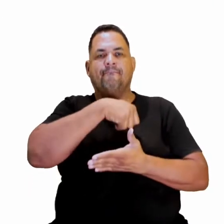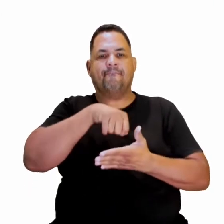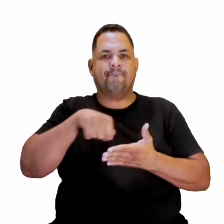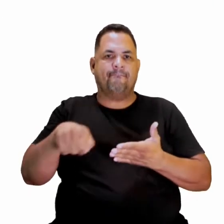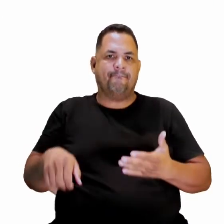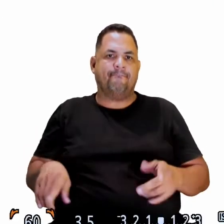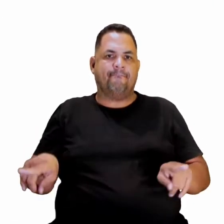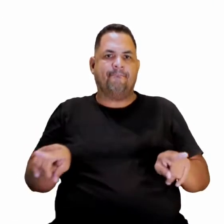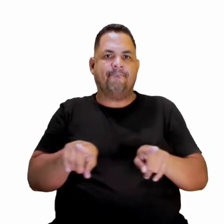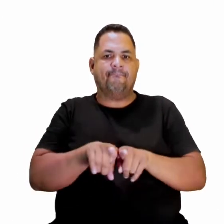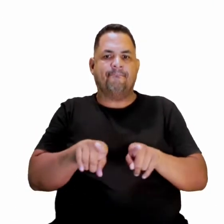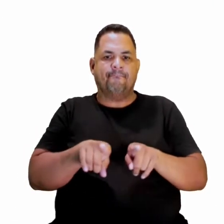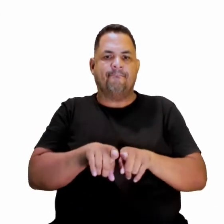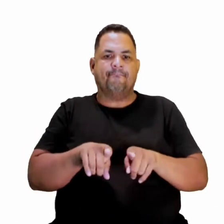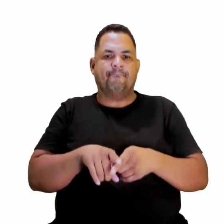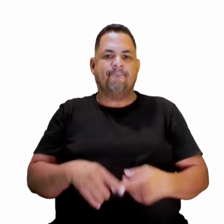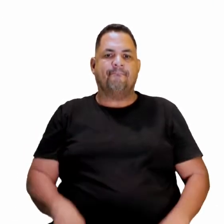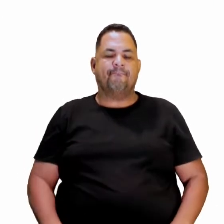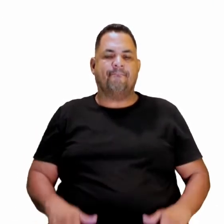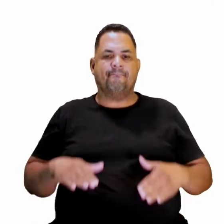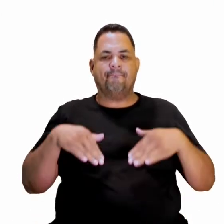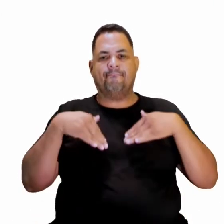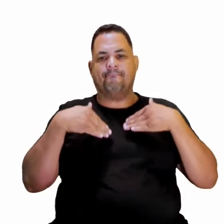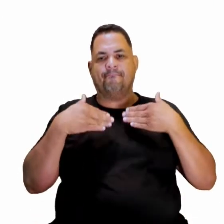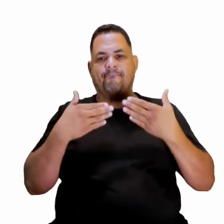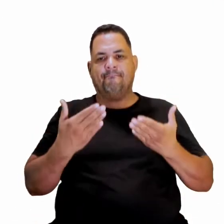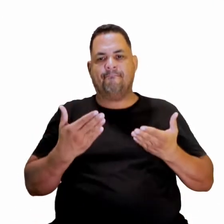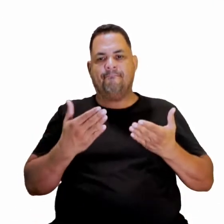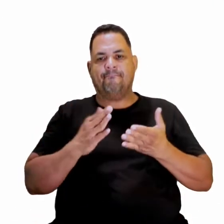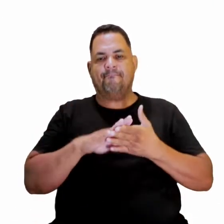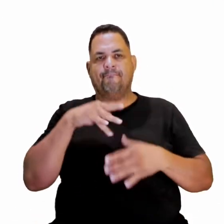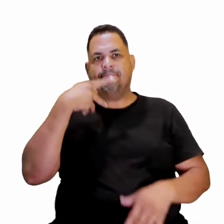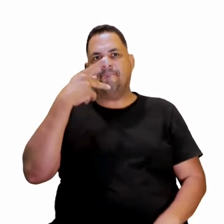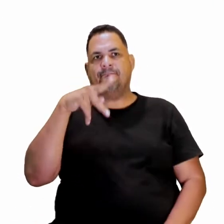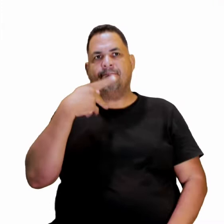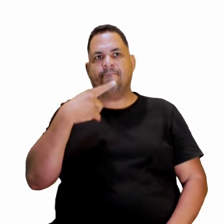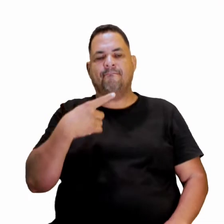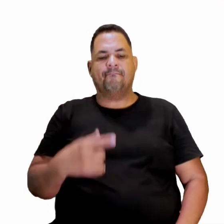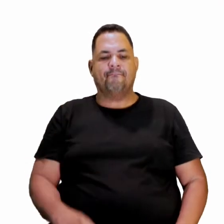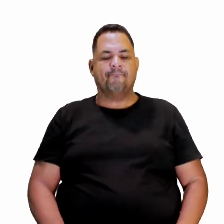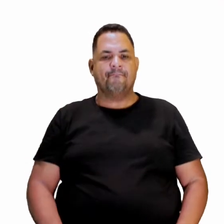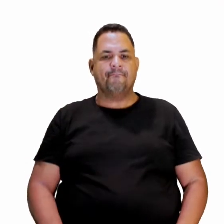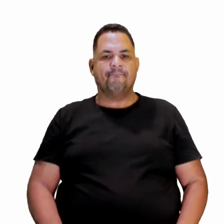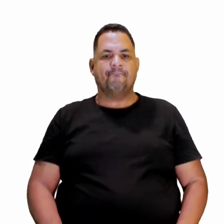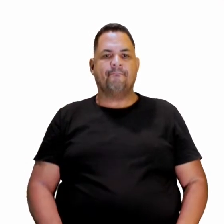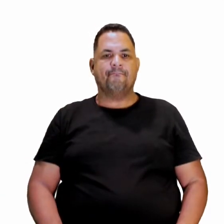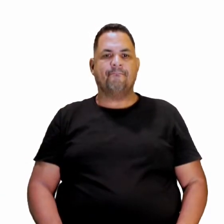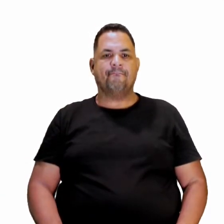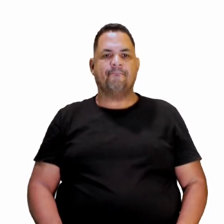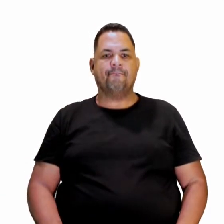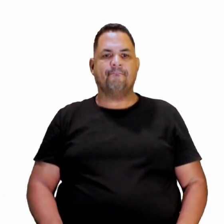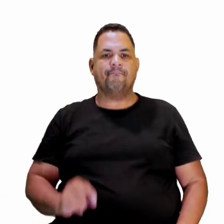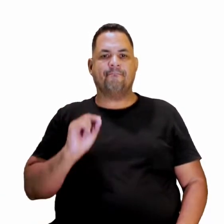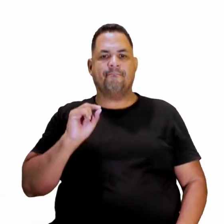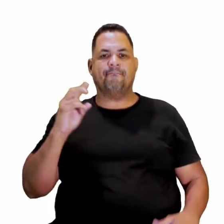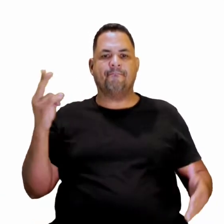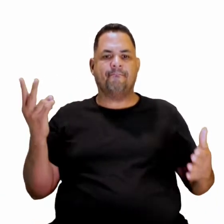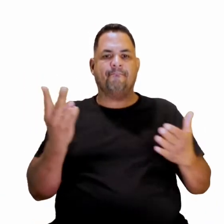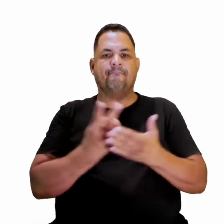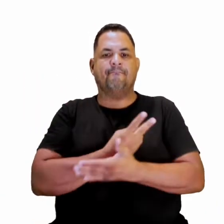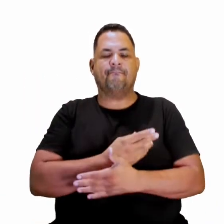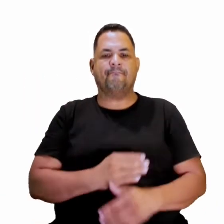escrever, também vai servir na hora de você verbalizar, por que não? Então, olha só, o que vai acontecer?